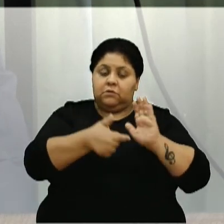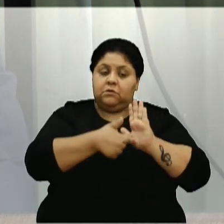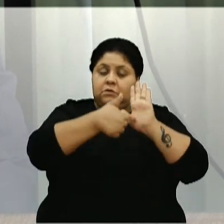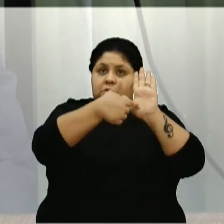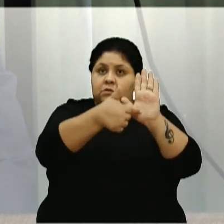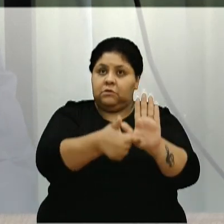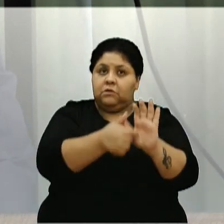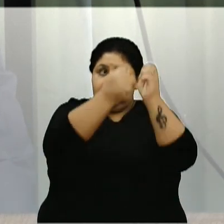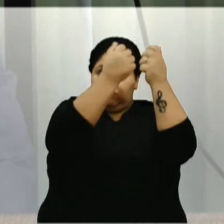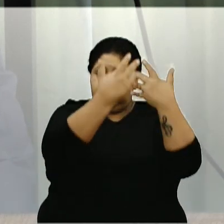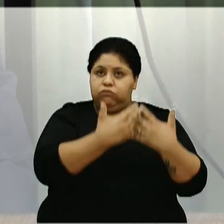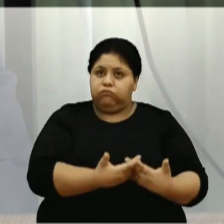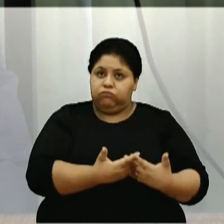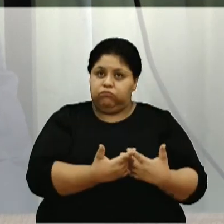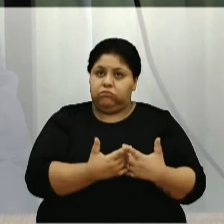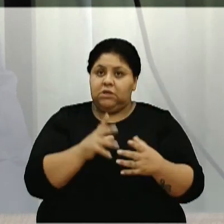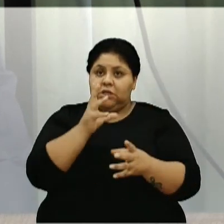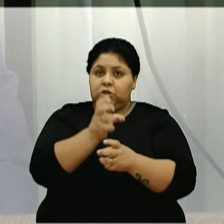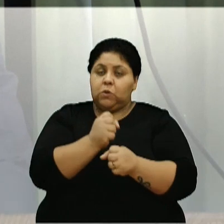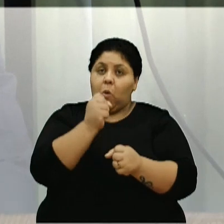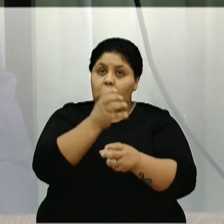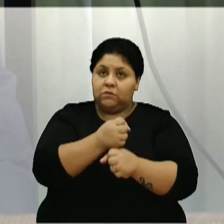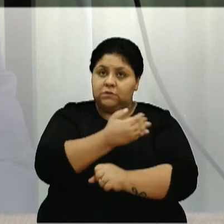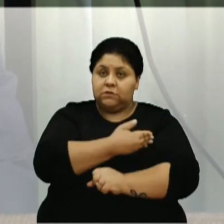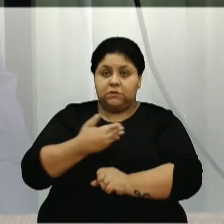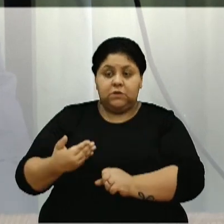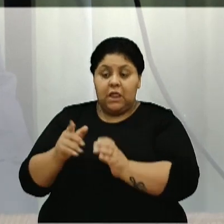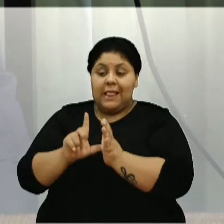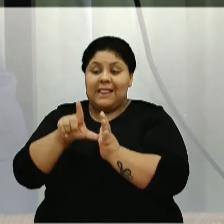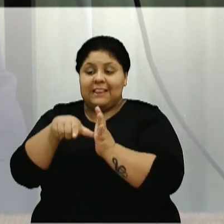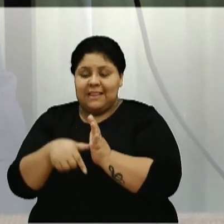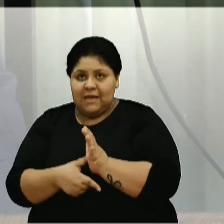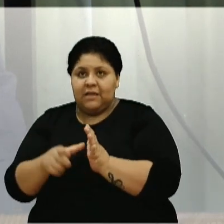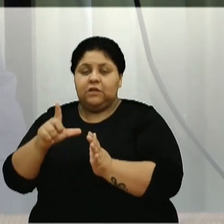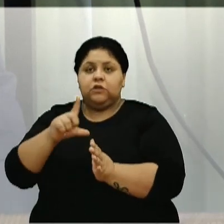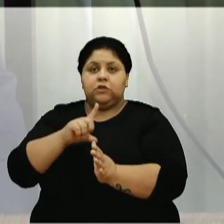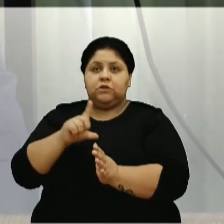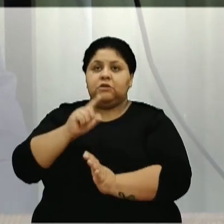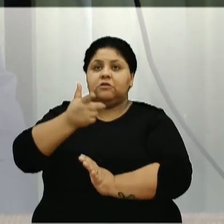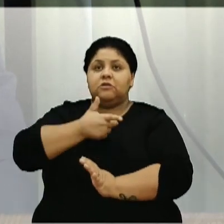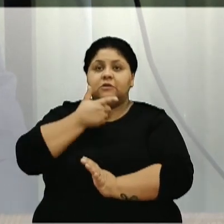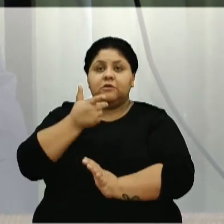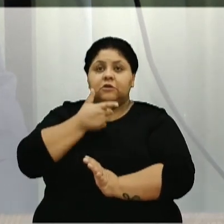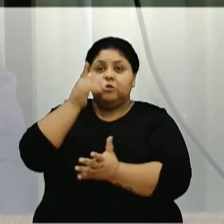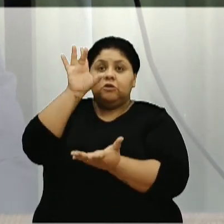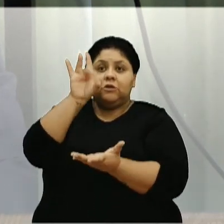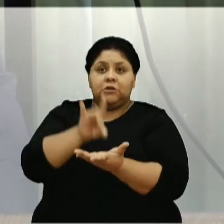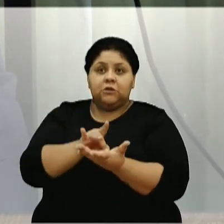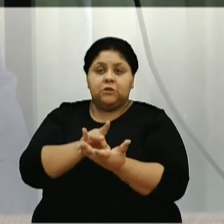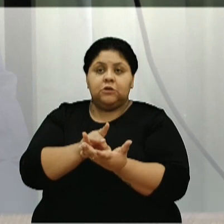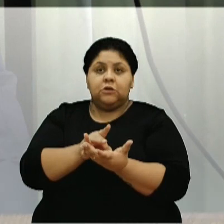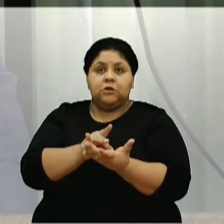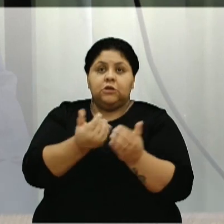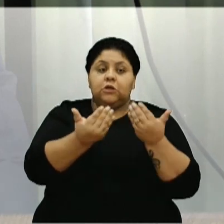e a exposição das contas públicas. Após, teremos a manifestação e formulação de